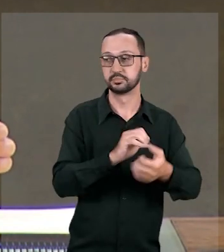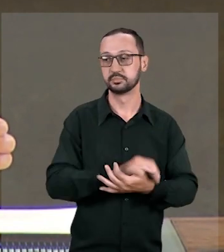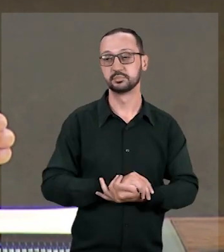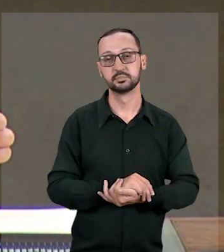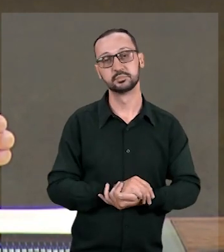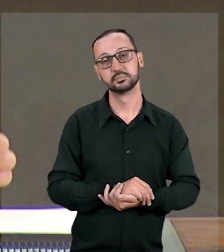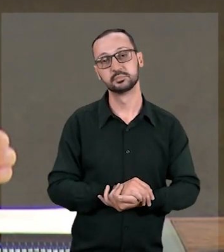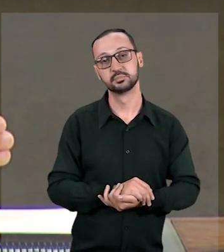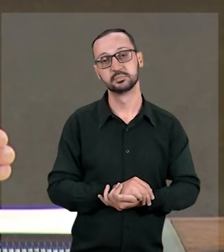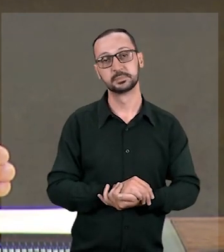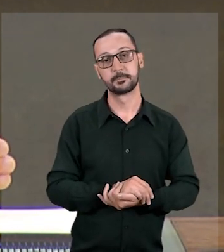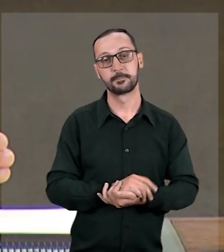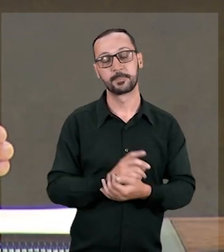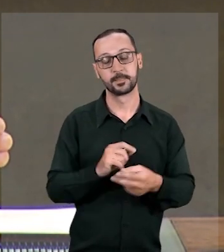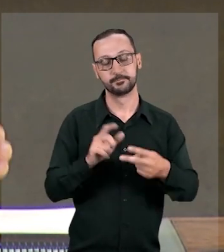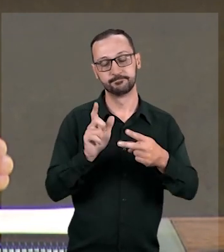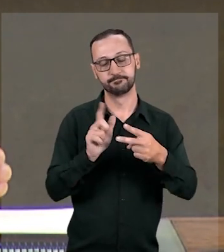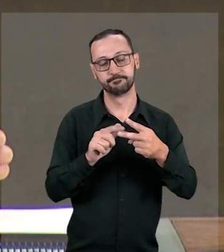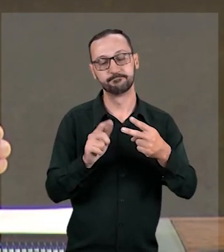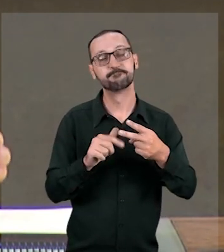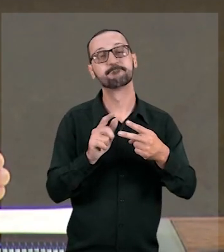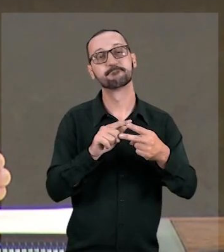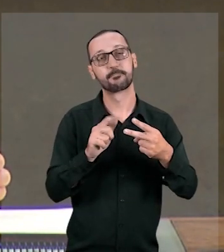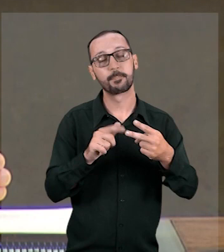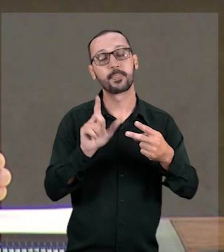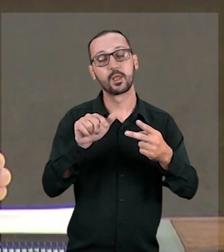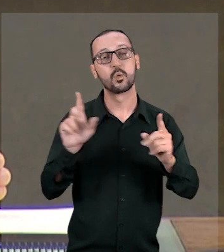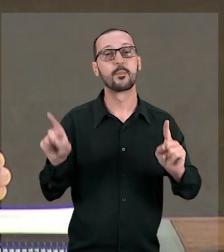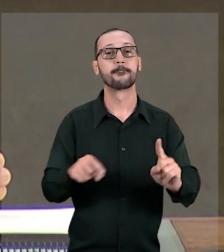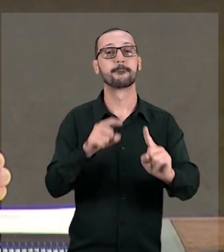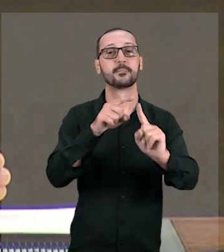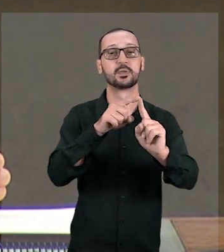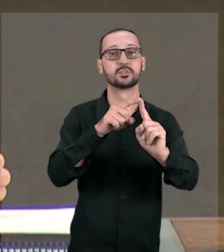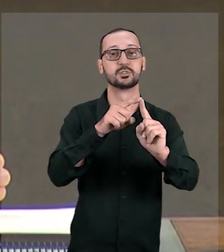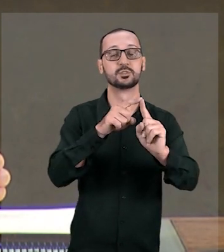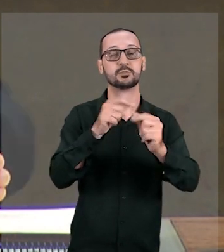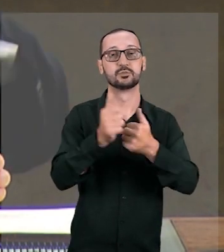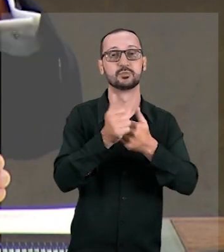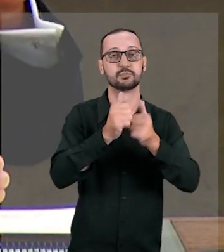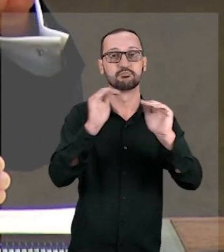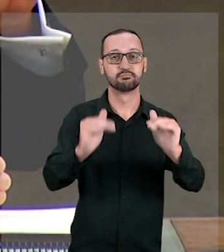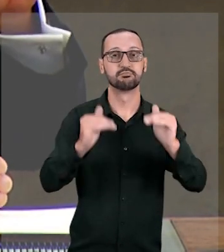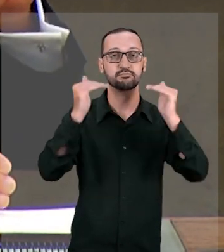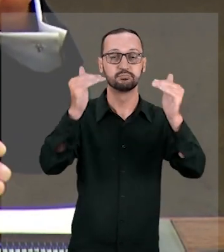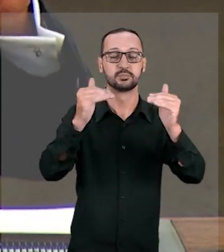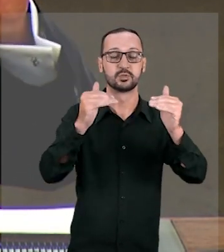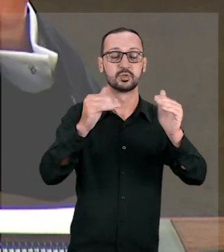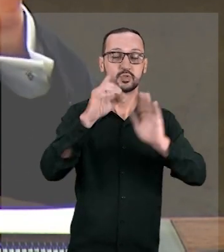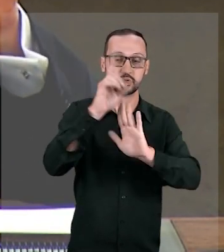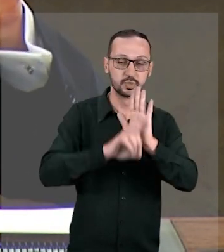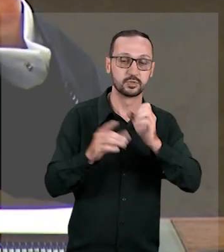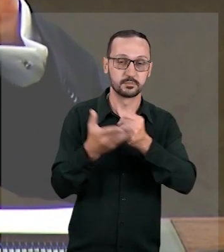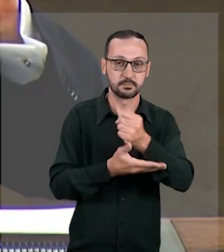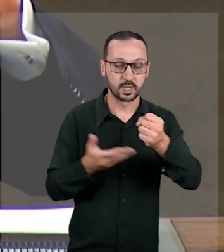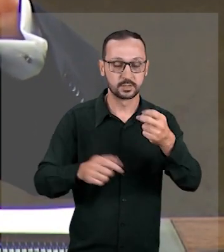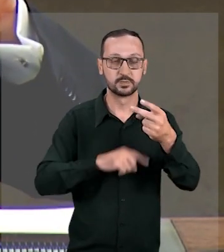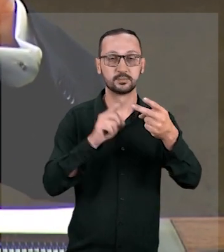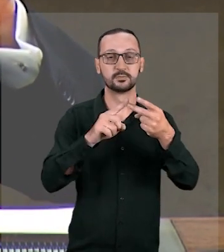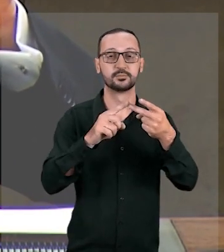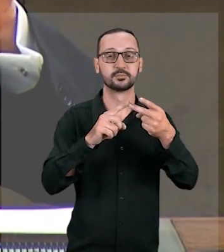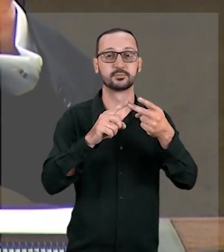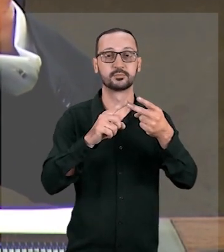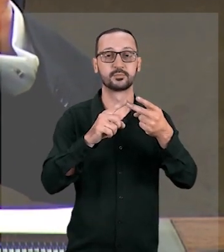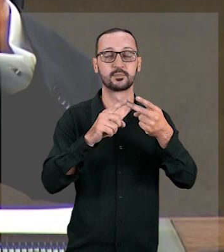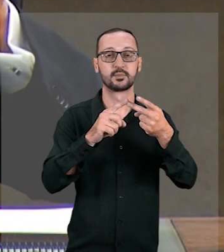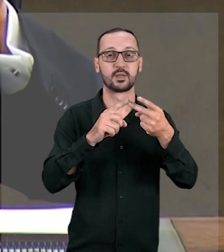Estas 2 são as grandes missões de uma Suprema Corte: proteger direitos fundamentais e